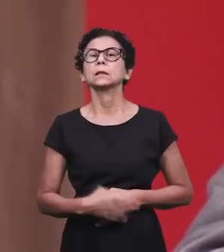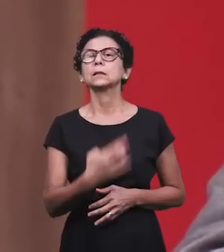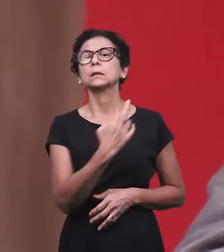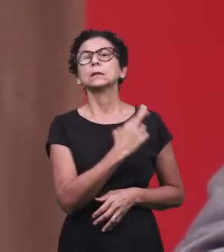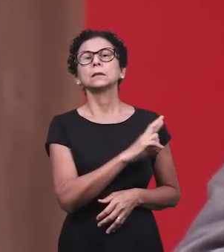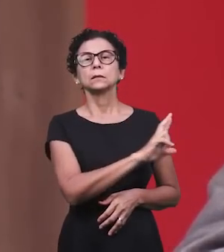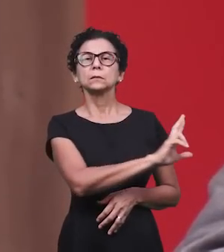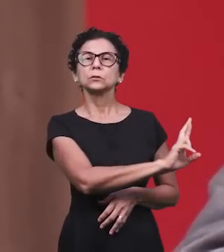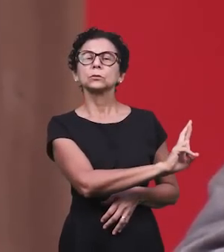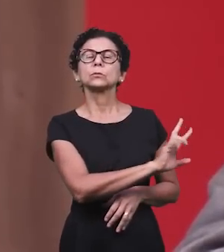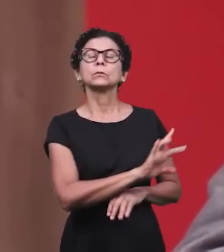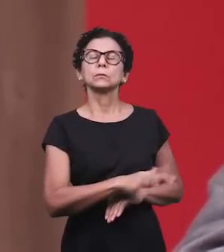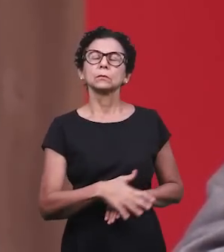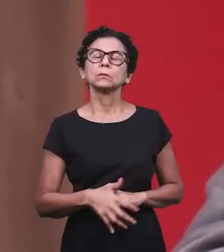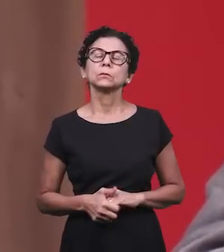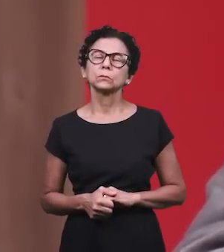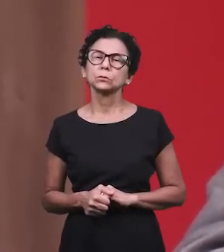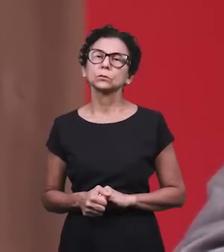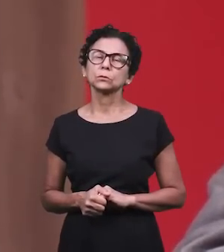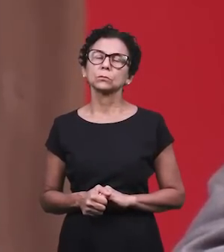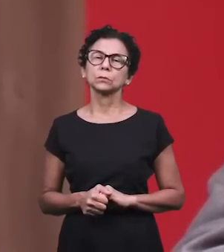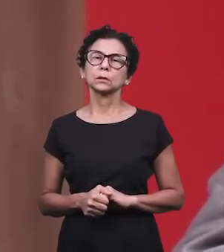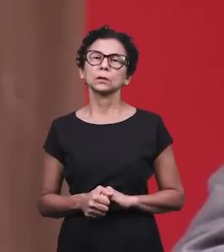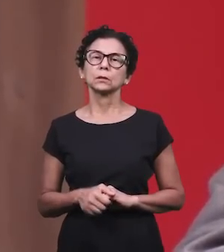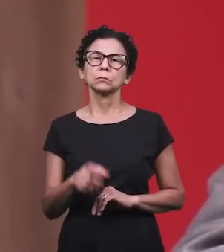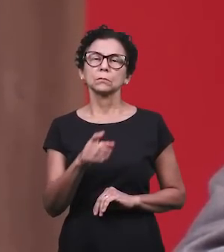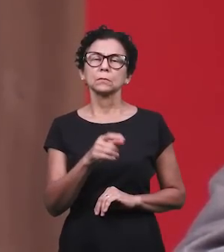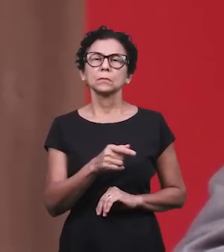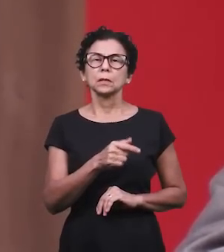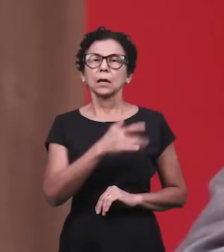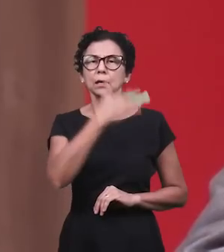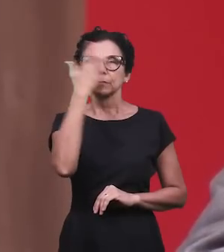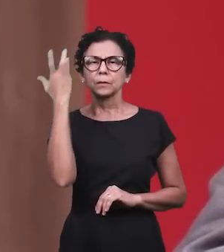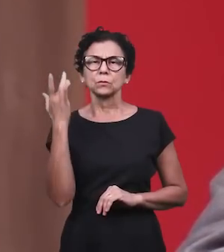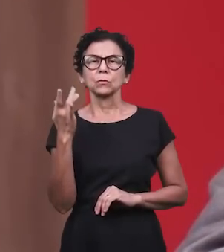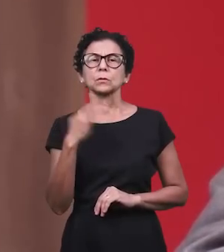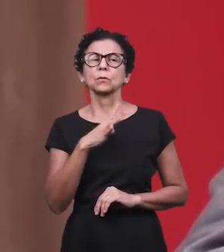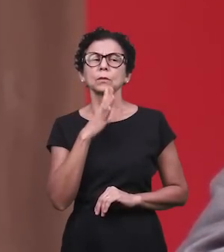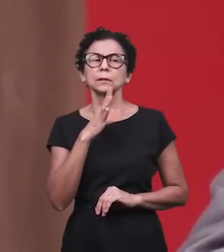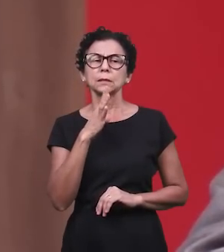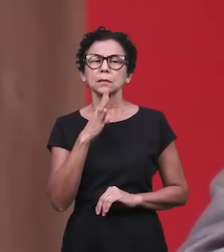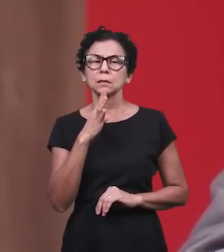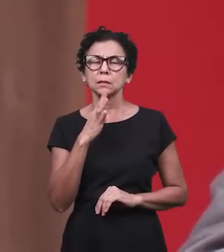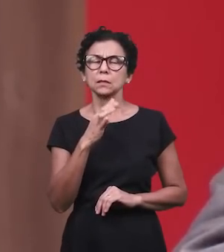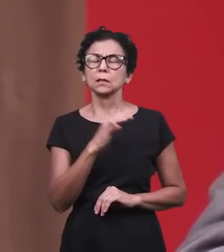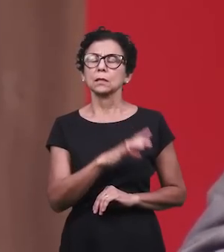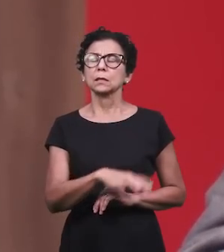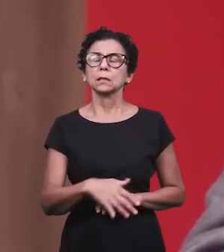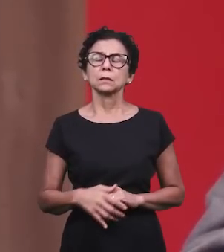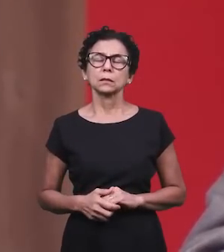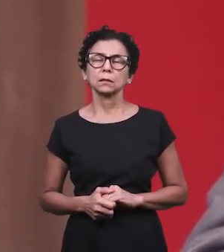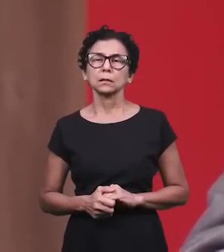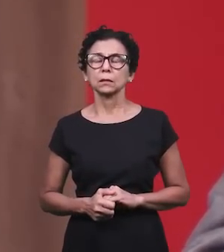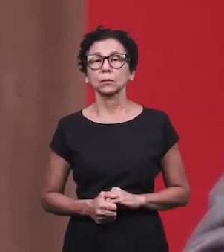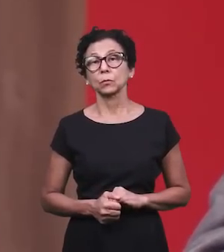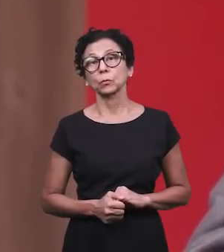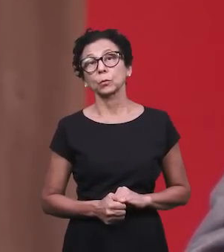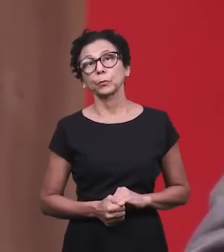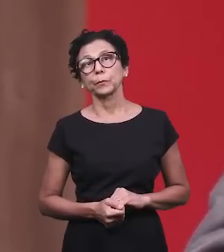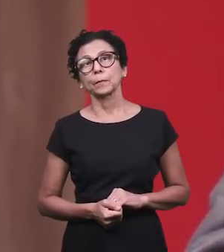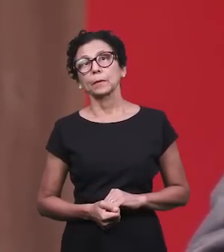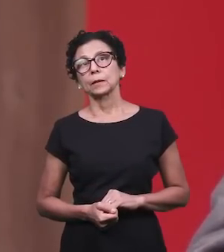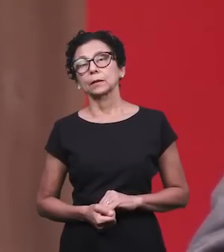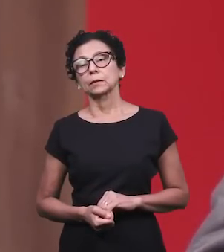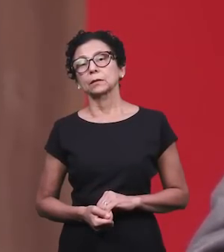religião, né? E diante daquele problema, ele não teve recurso para,